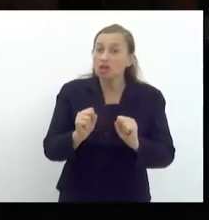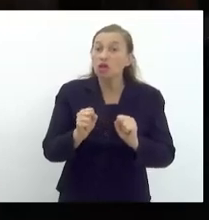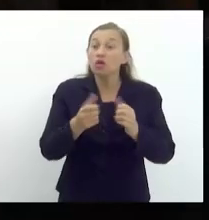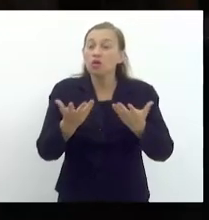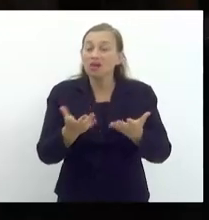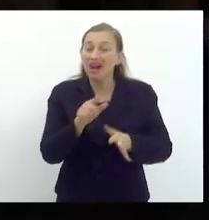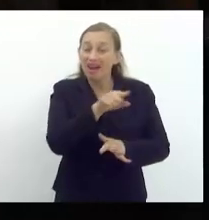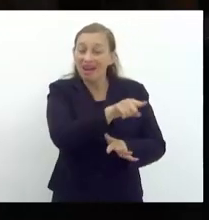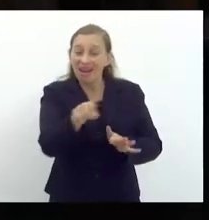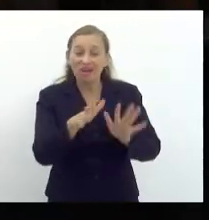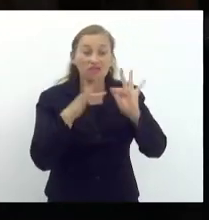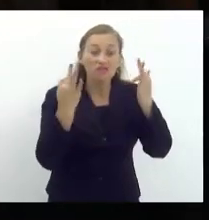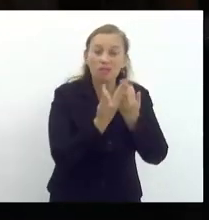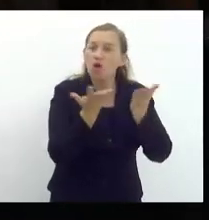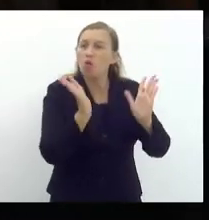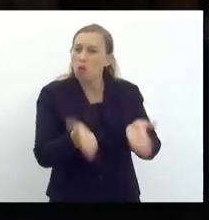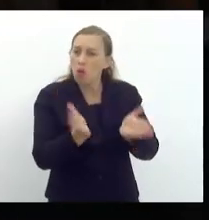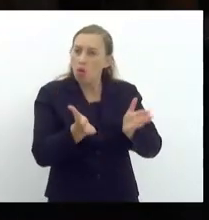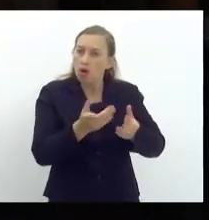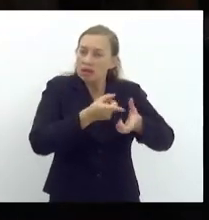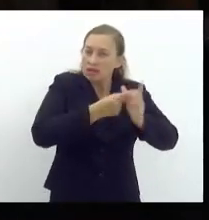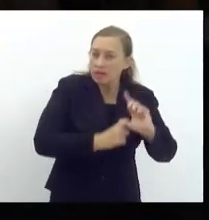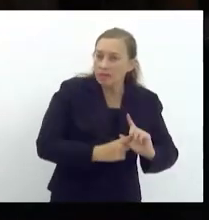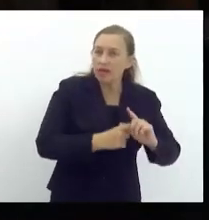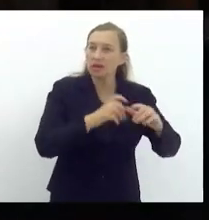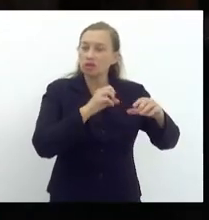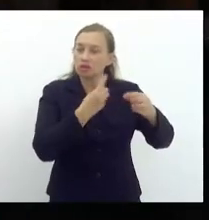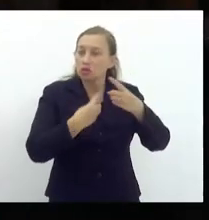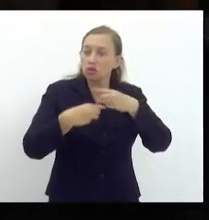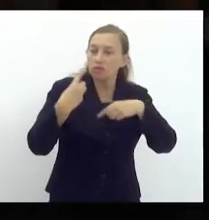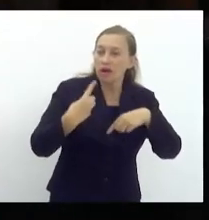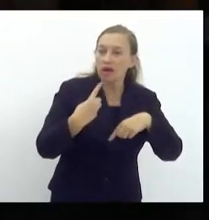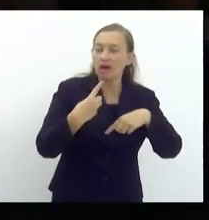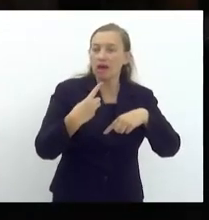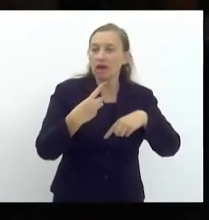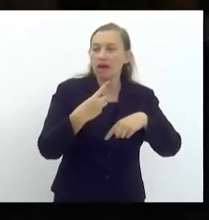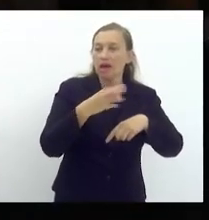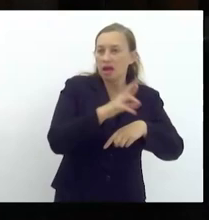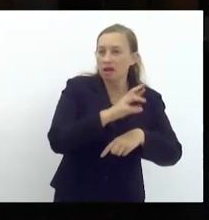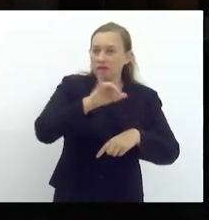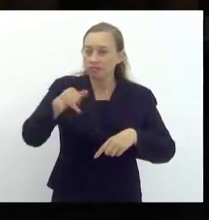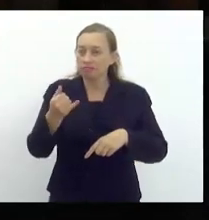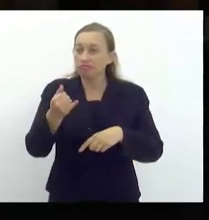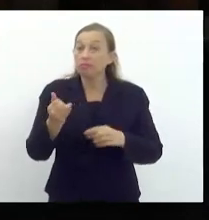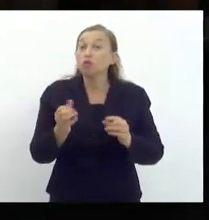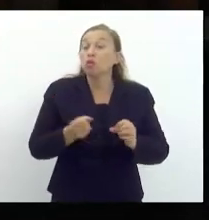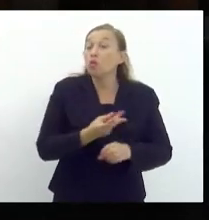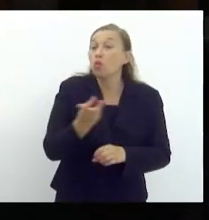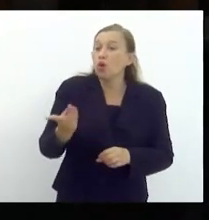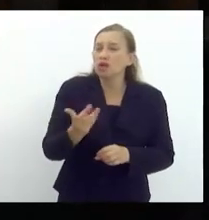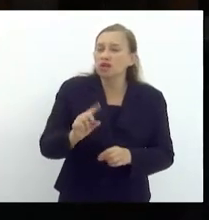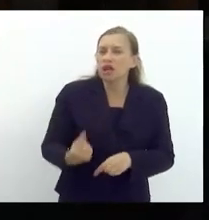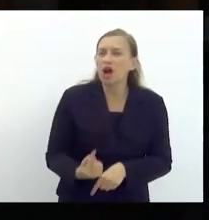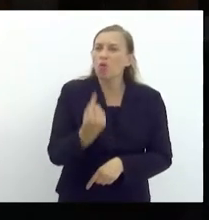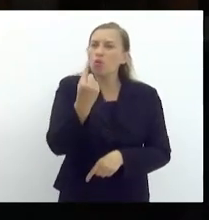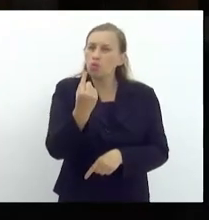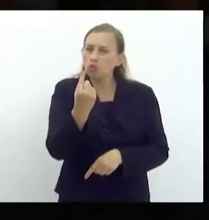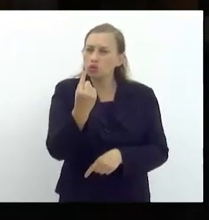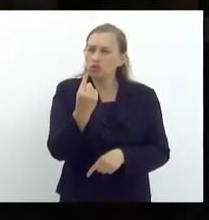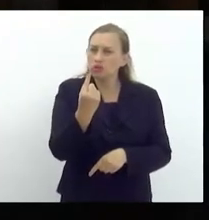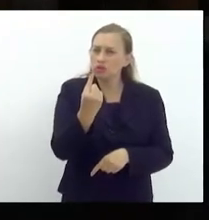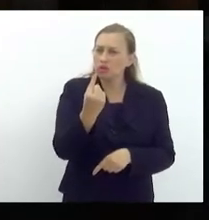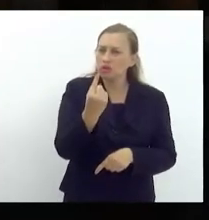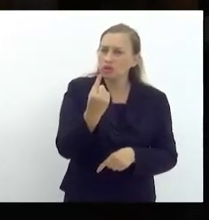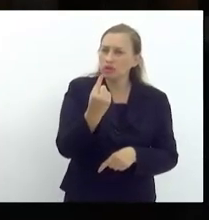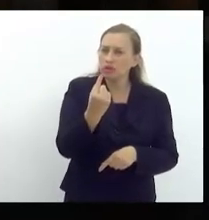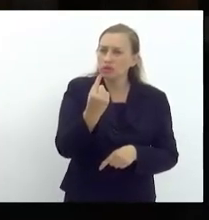famílias hoje que dependem do supera RJ diziam o quanto que é essa era a única forma de botar